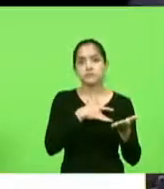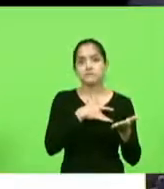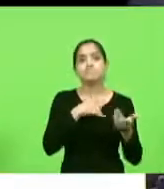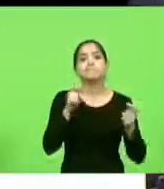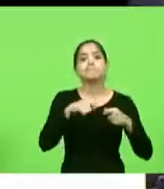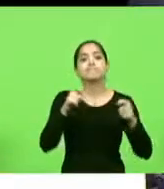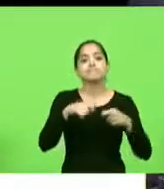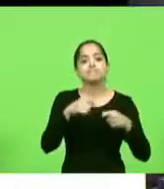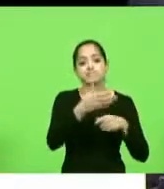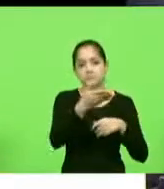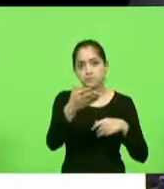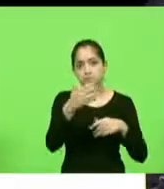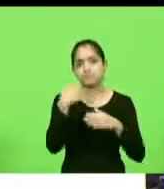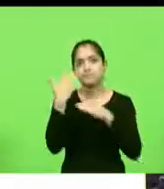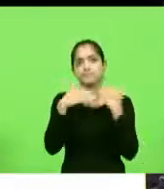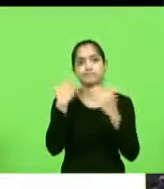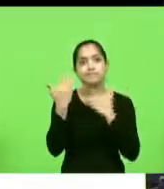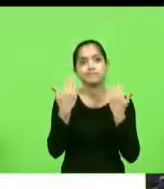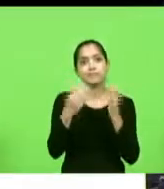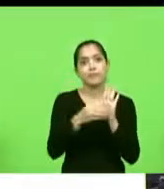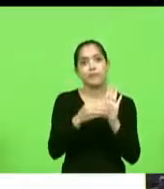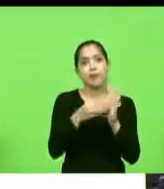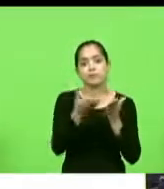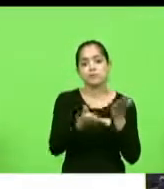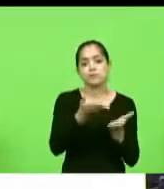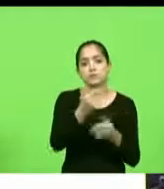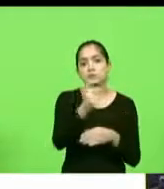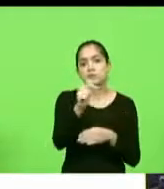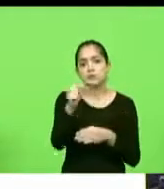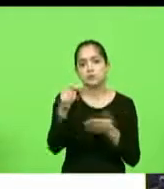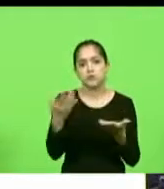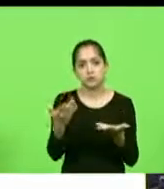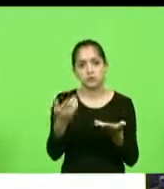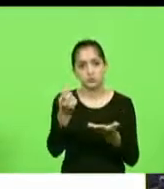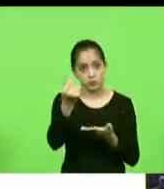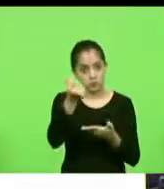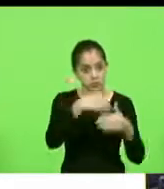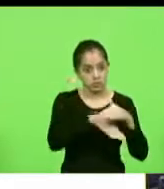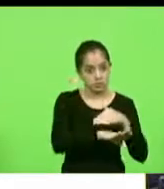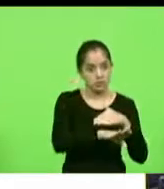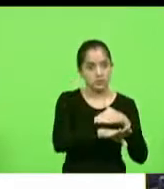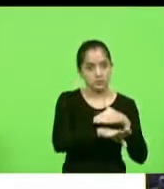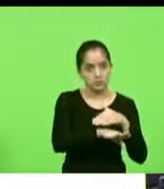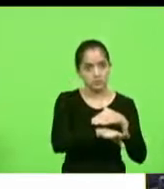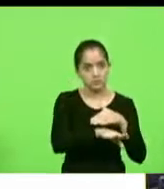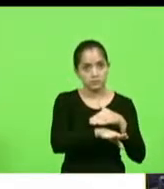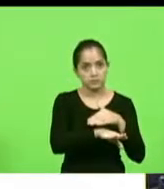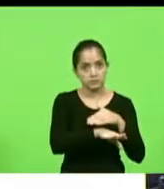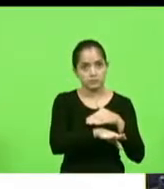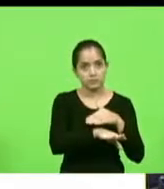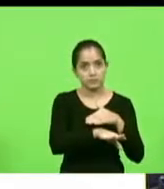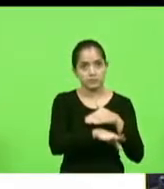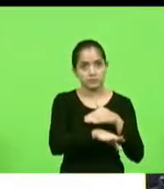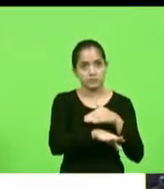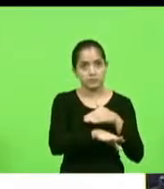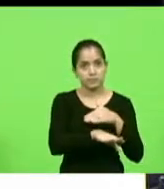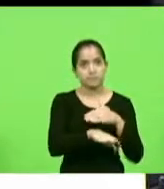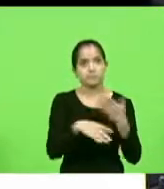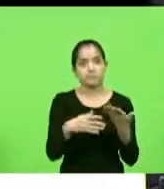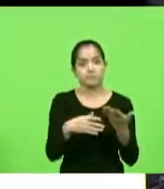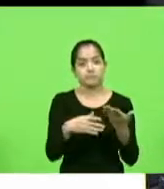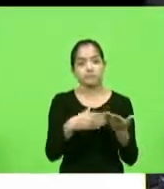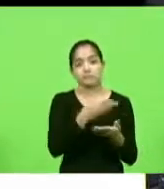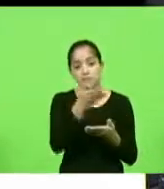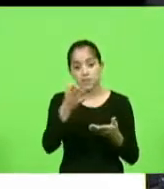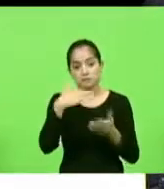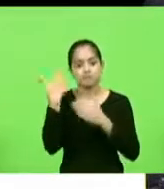que essas pessoas morressem por falta de atendimento, com dinheiro em caixa, com dinheiro a dar com o pau na Secretaria da Saúde, permitiram que essas